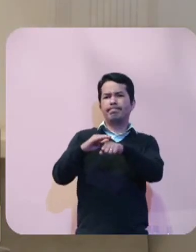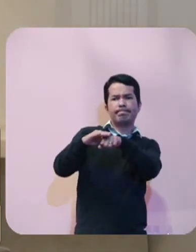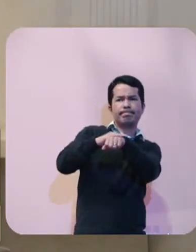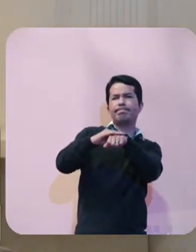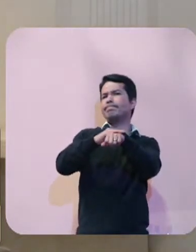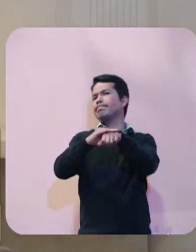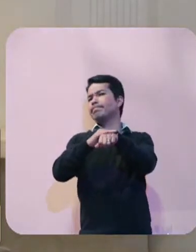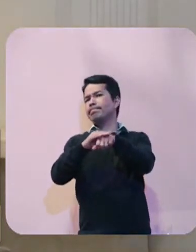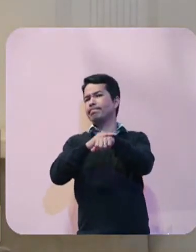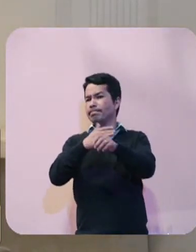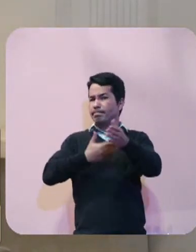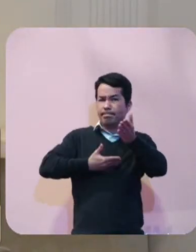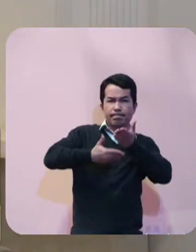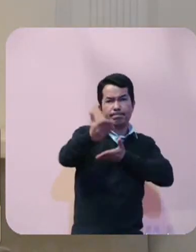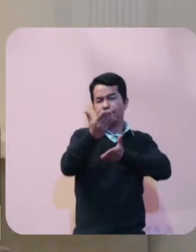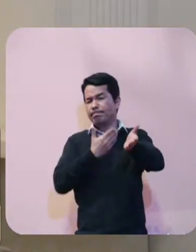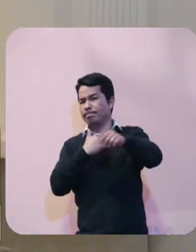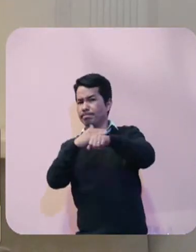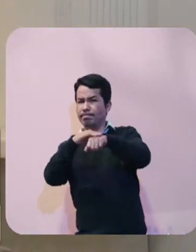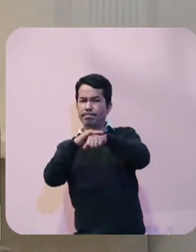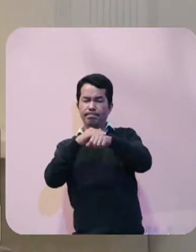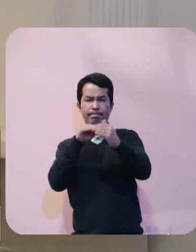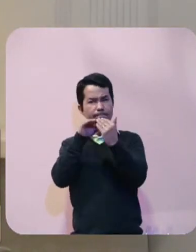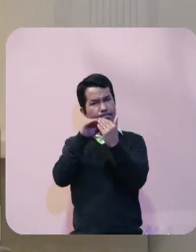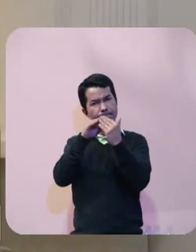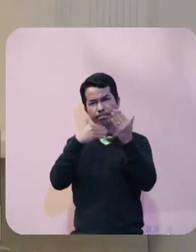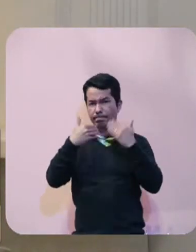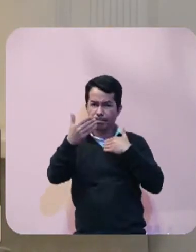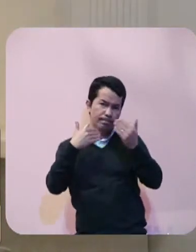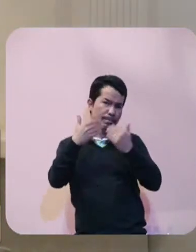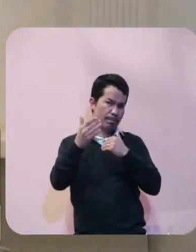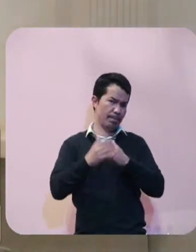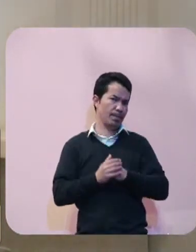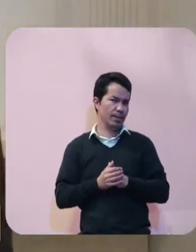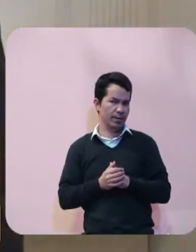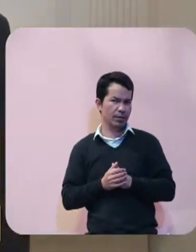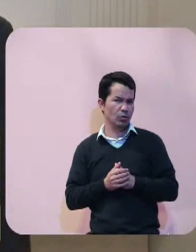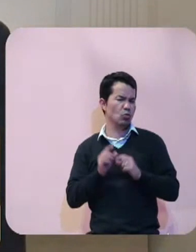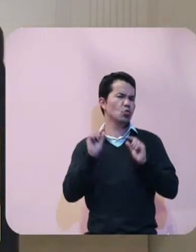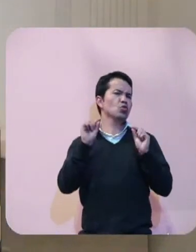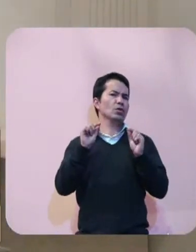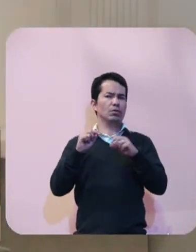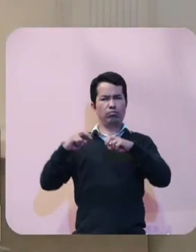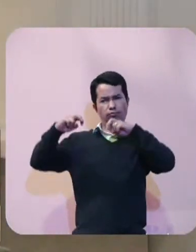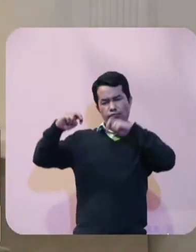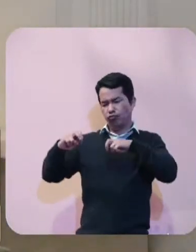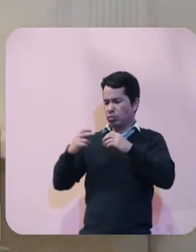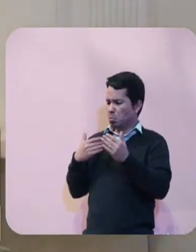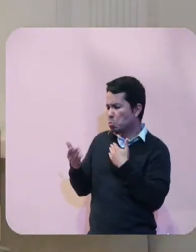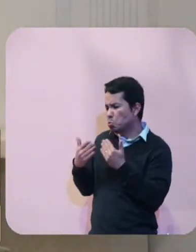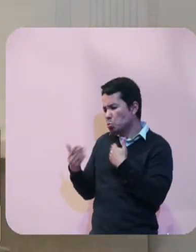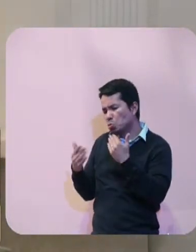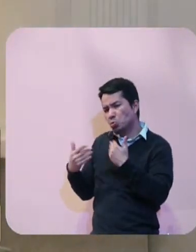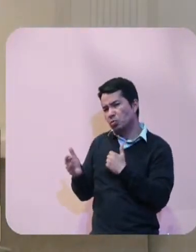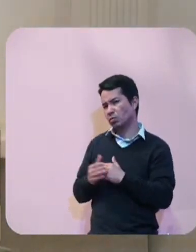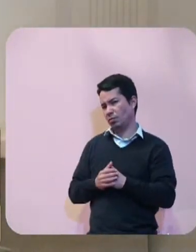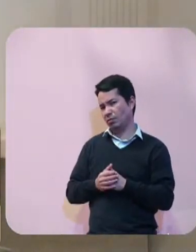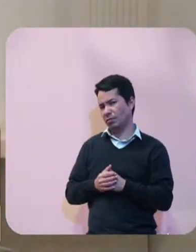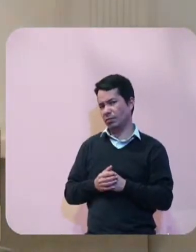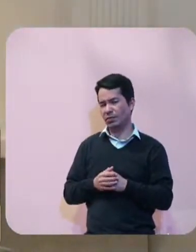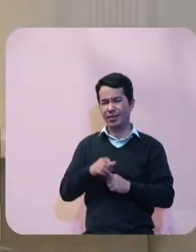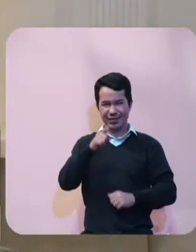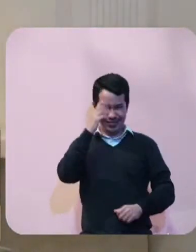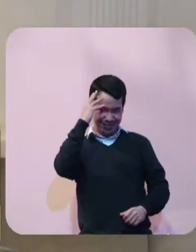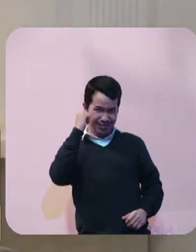coração para você? Sabe, eu vivo às vezes um privilégio. Quando o meu neto me diz assim: